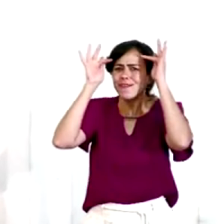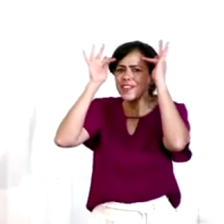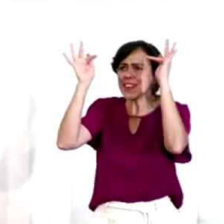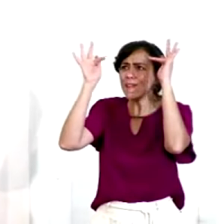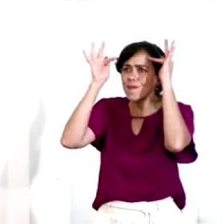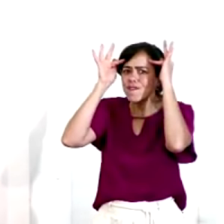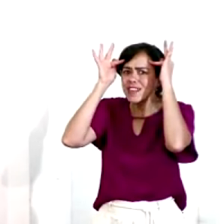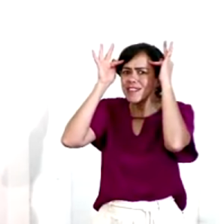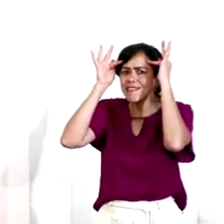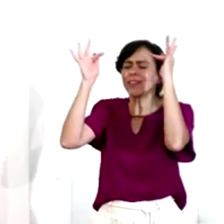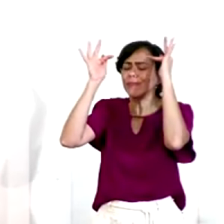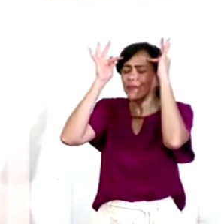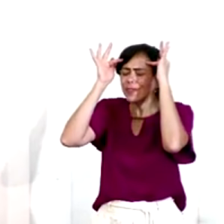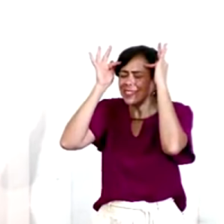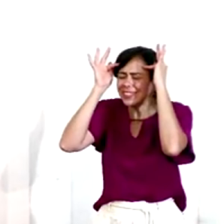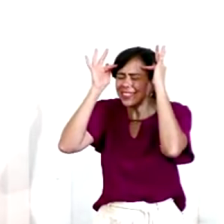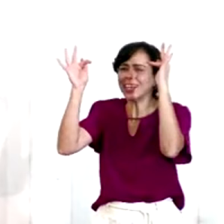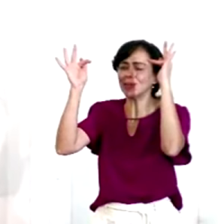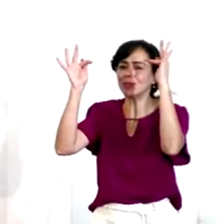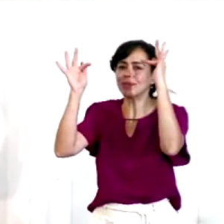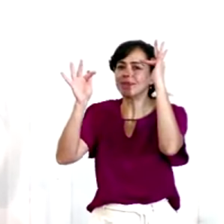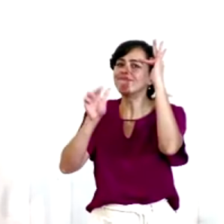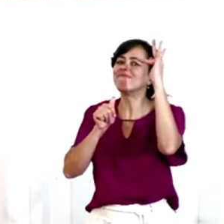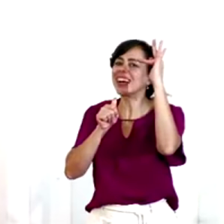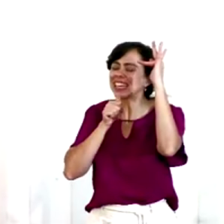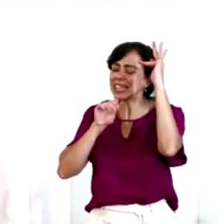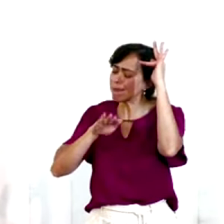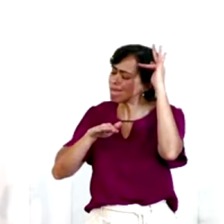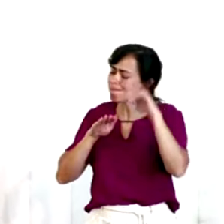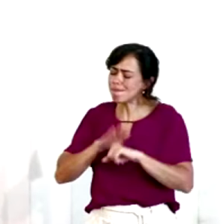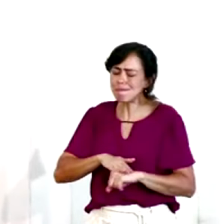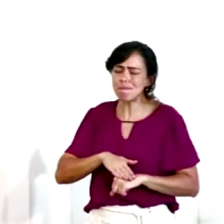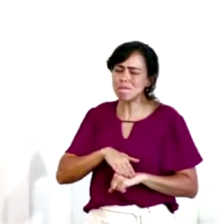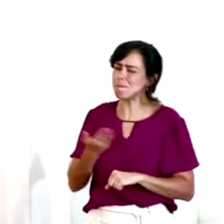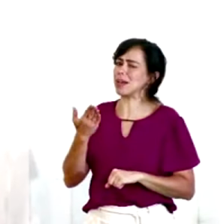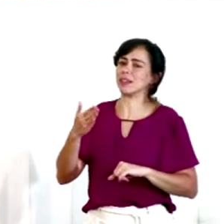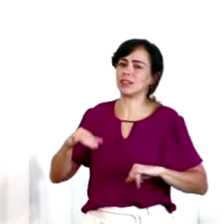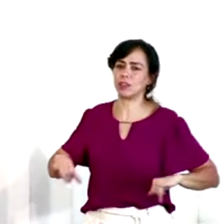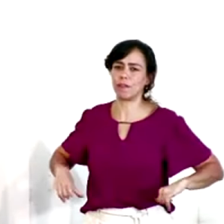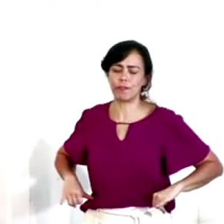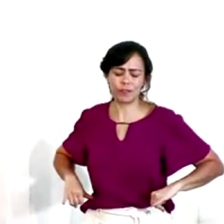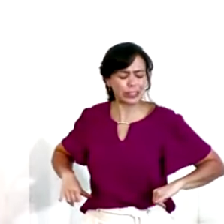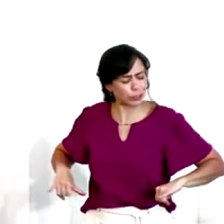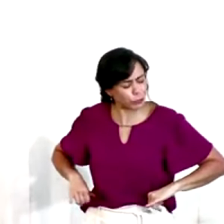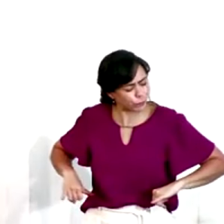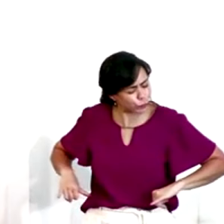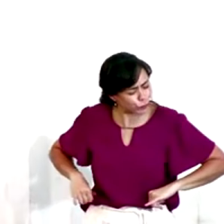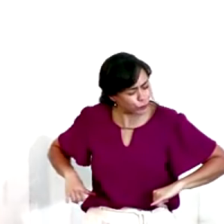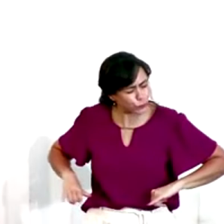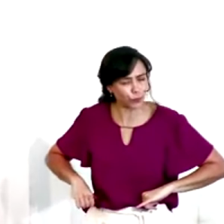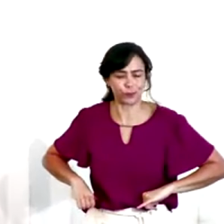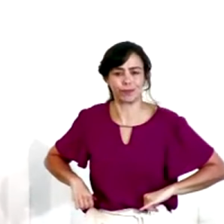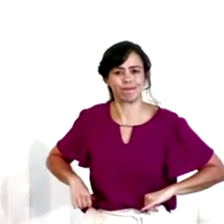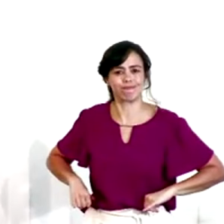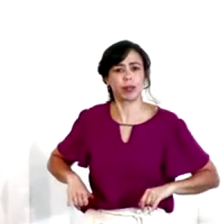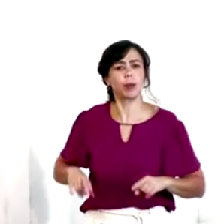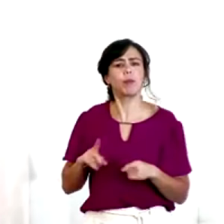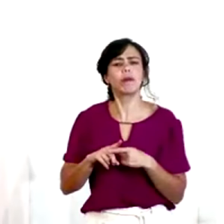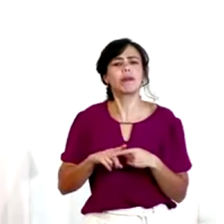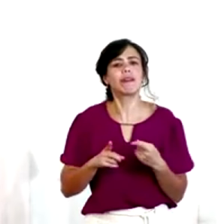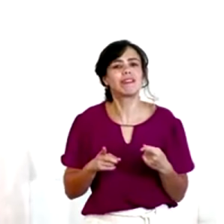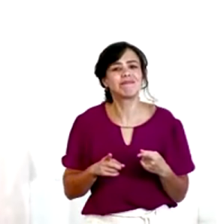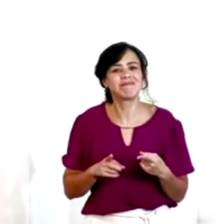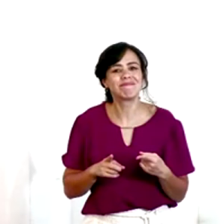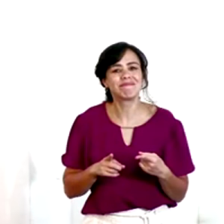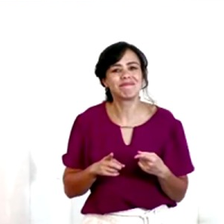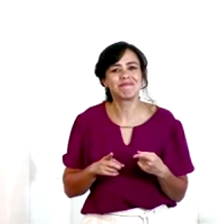for, mais sofrimento virá. Isso porque nós